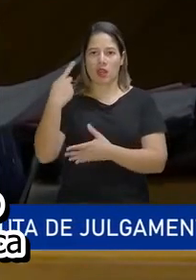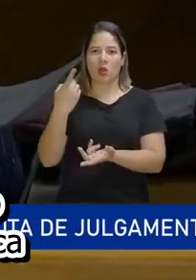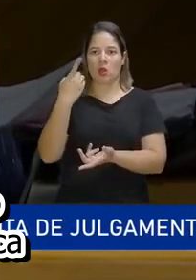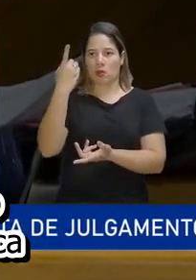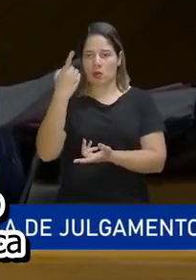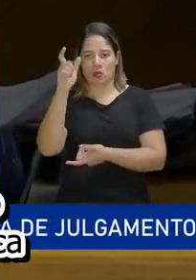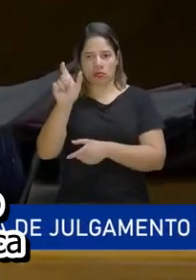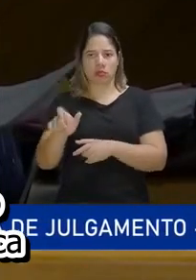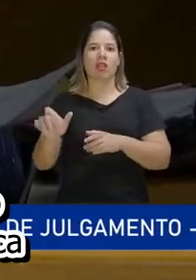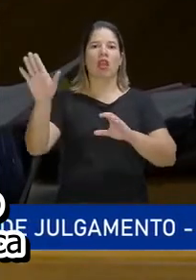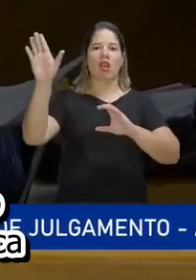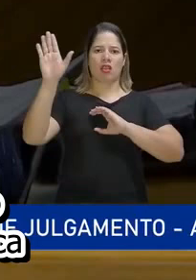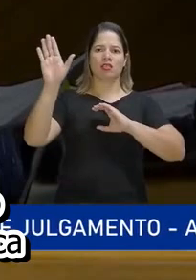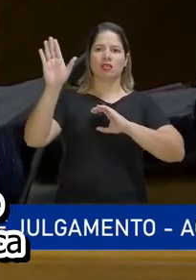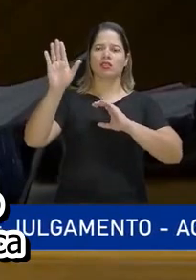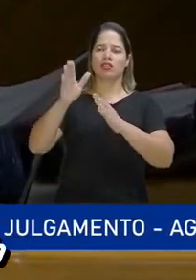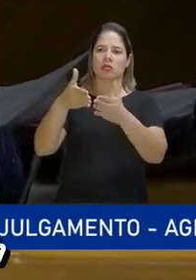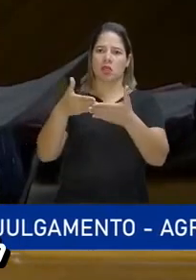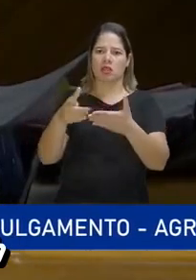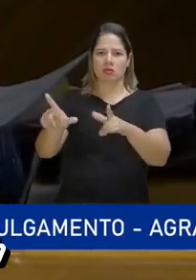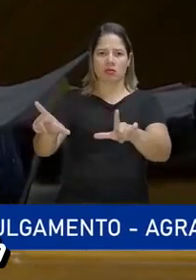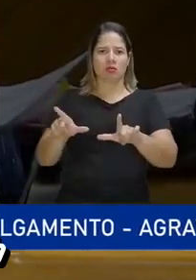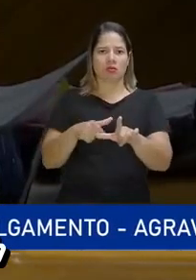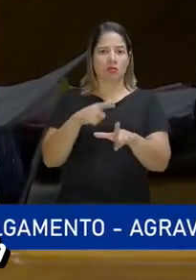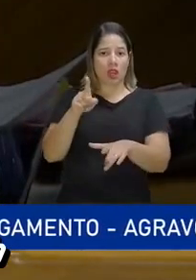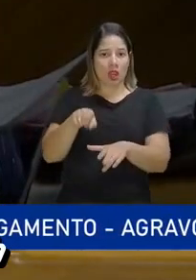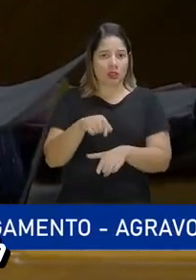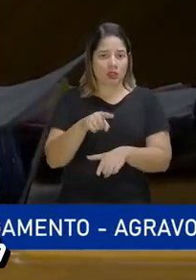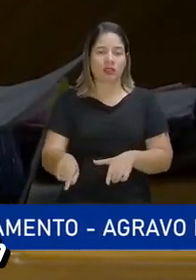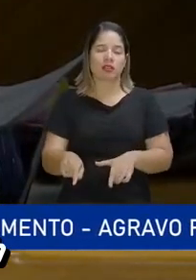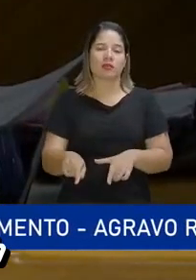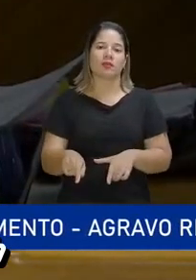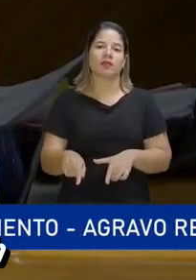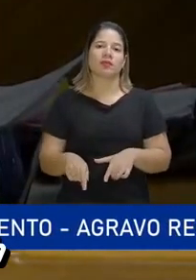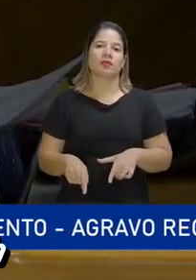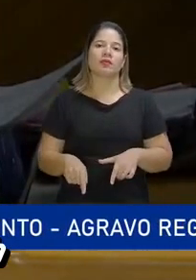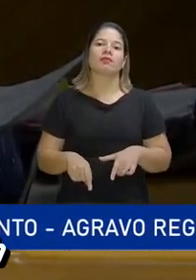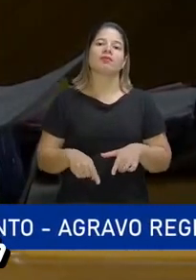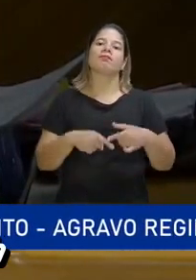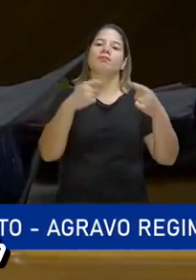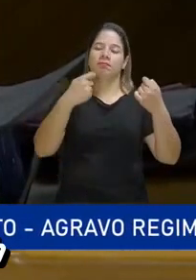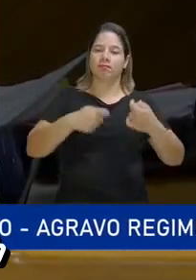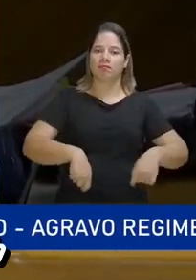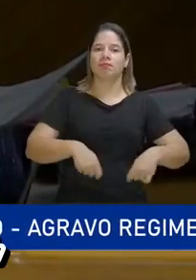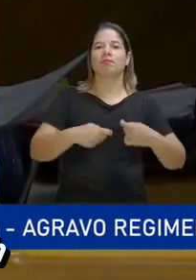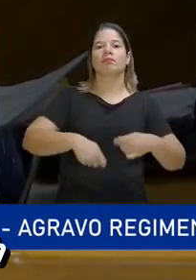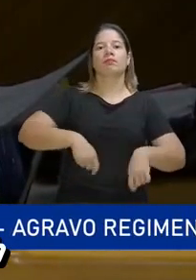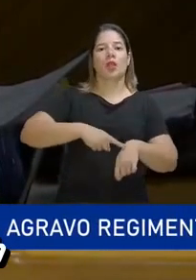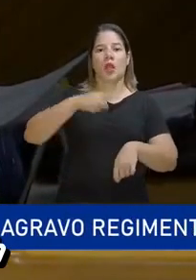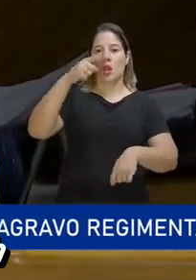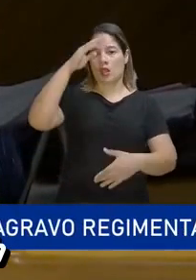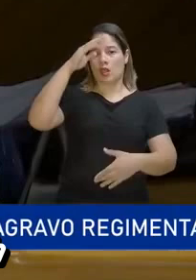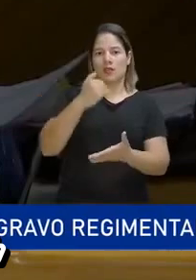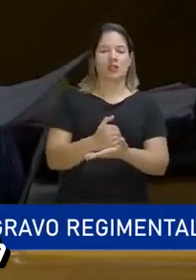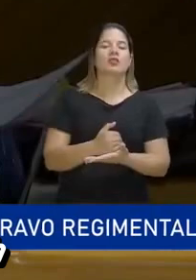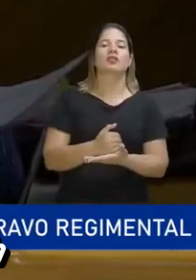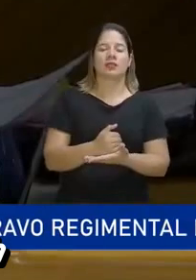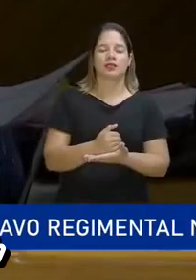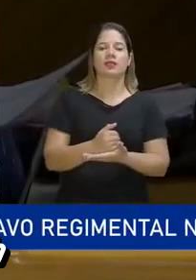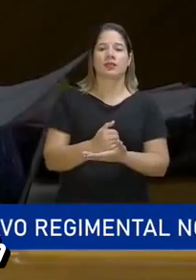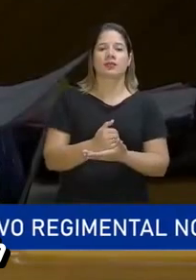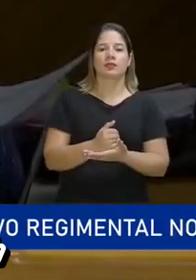mandato do candidato eleito em razão da prática de ilícito eleitoral devem ser cumpridas tão logo haja esgotamento